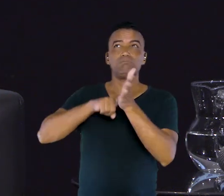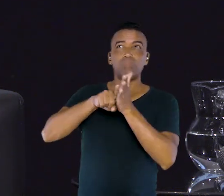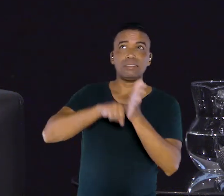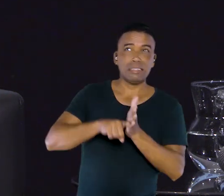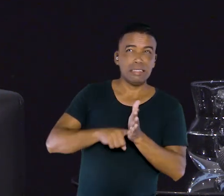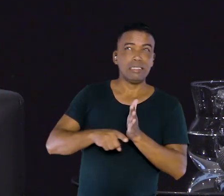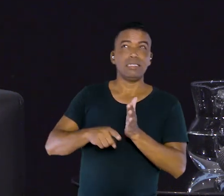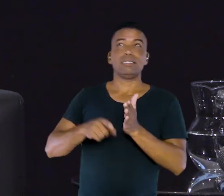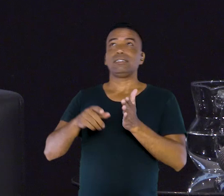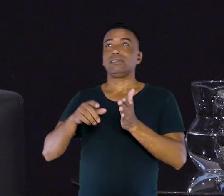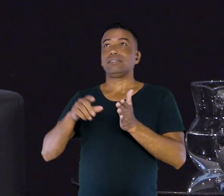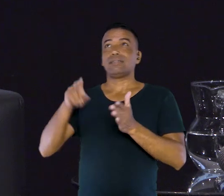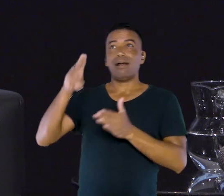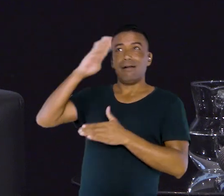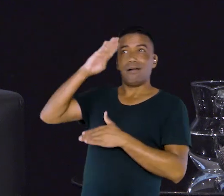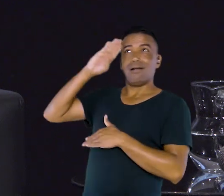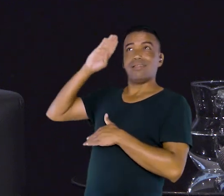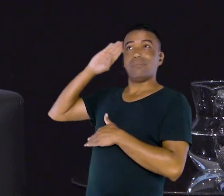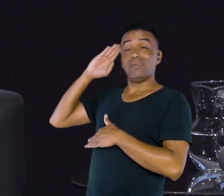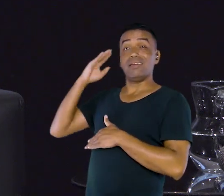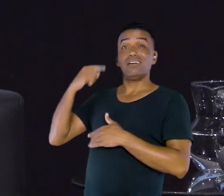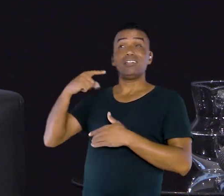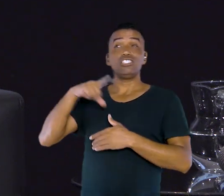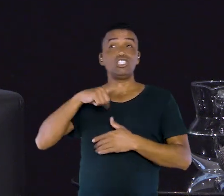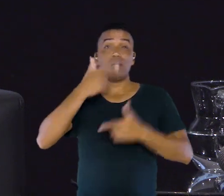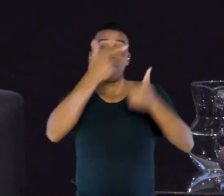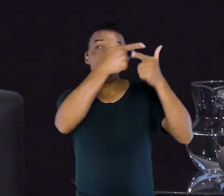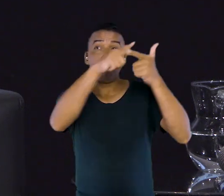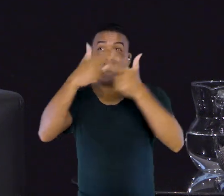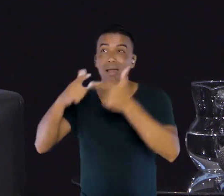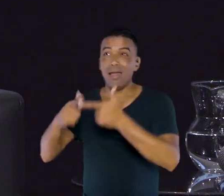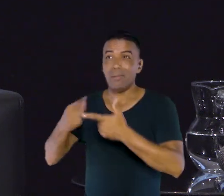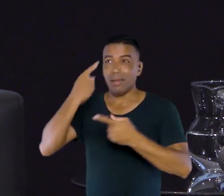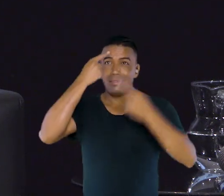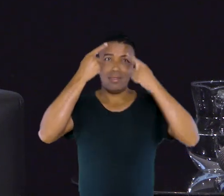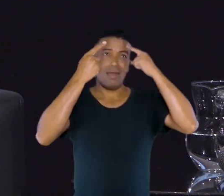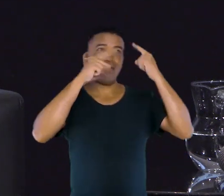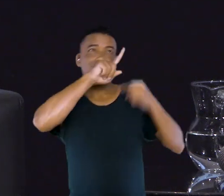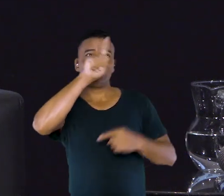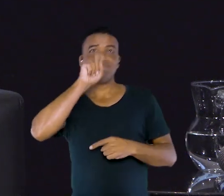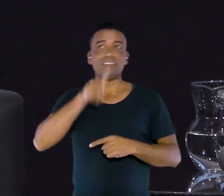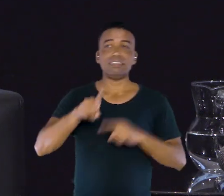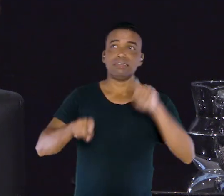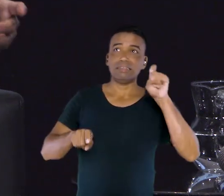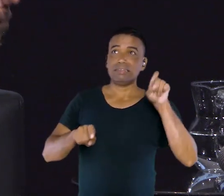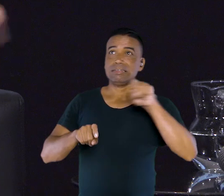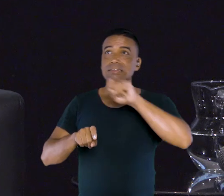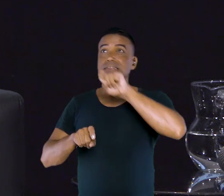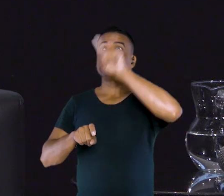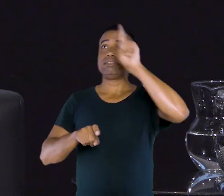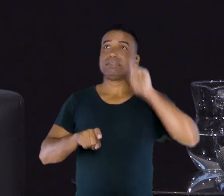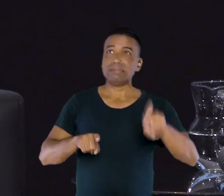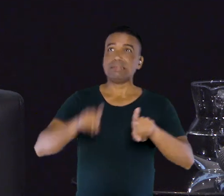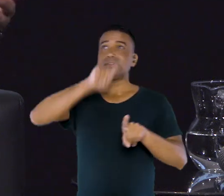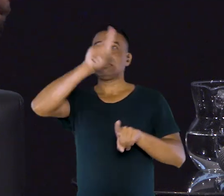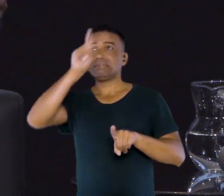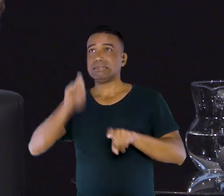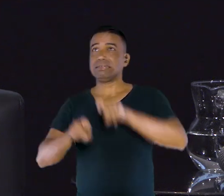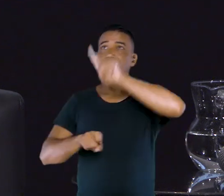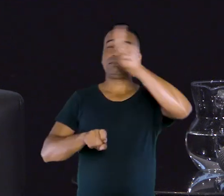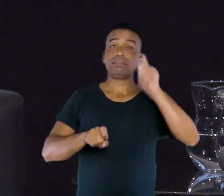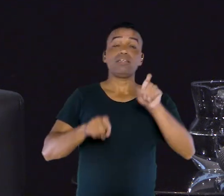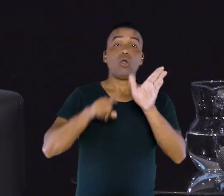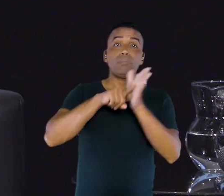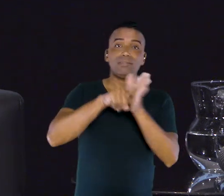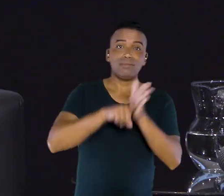acadêmico, repensando um pouco, né, percebendo que tinha um conflito entre essas ideias, essas hipóteses que eu aprendi a estudar, e isso é importante